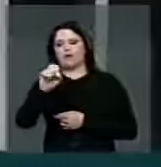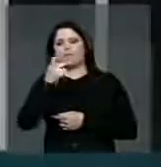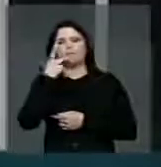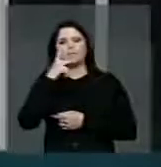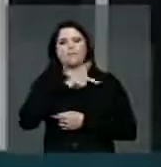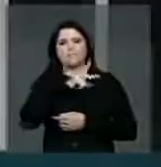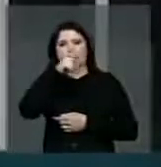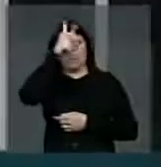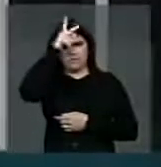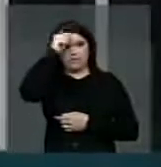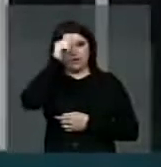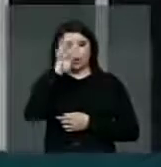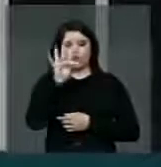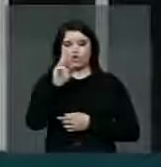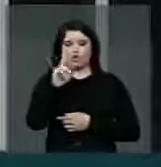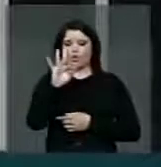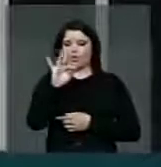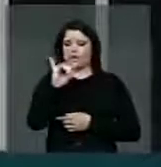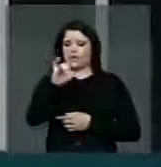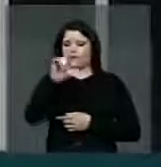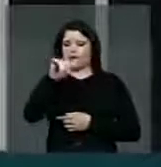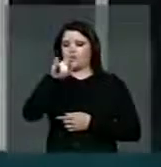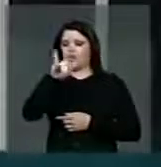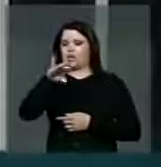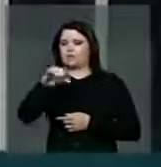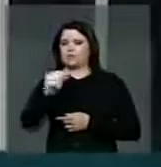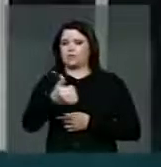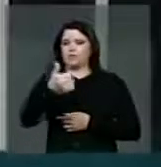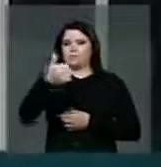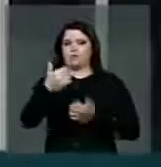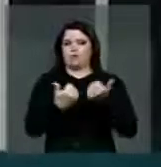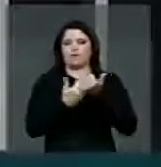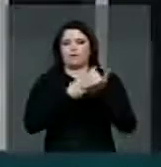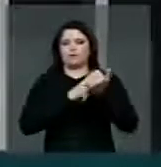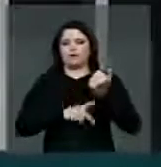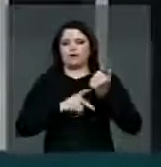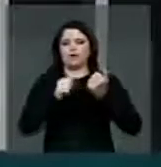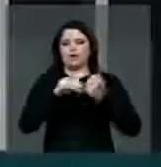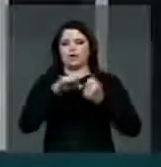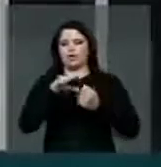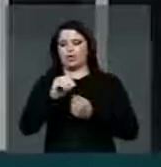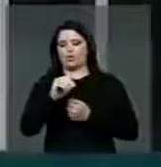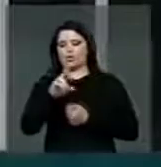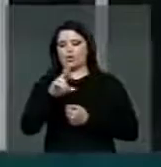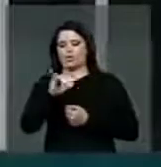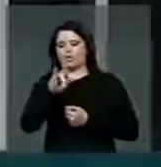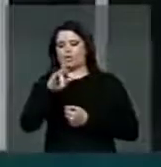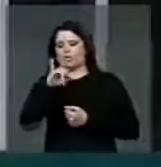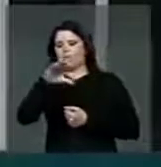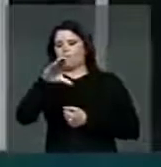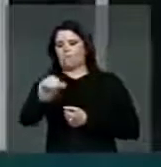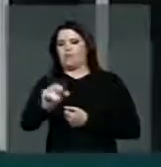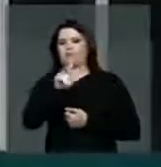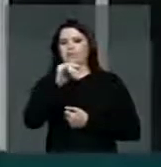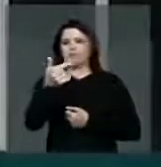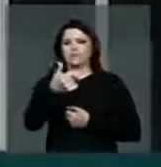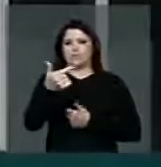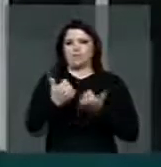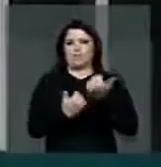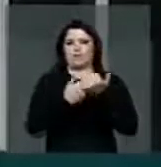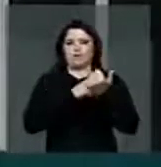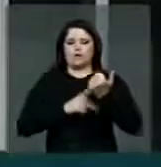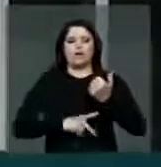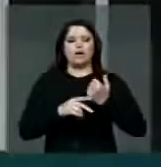Tufilândia, primeiro vice-presidente, Antônio Ribeiro, prefeito de Santa Rita, segundo vice-presidente, Alain Jorge